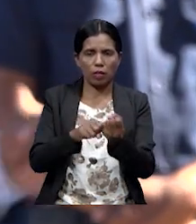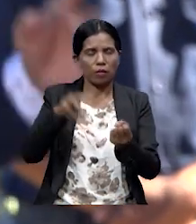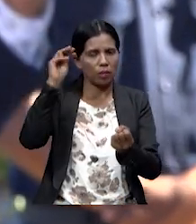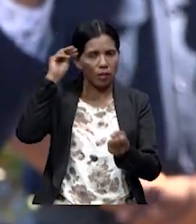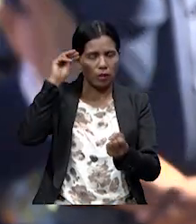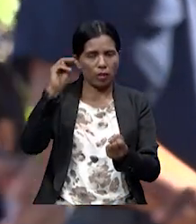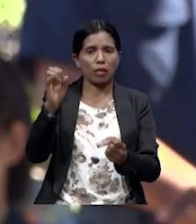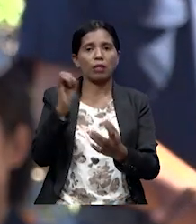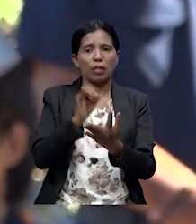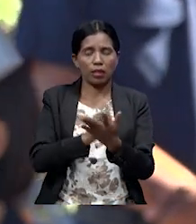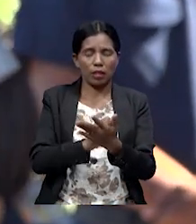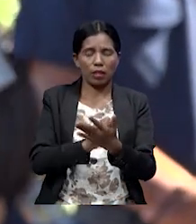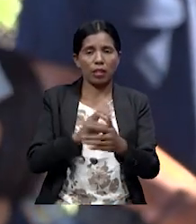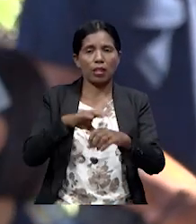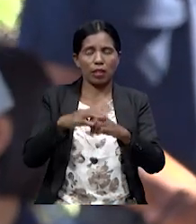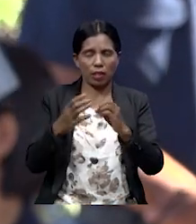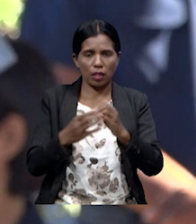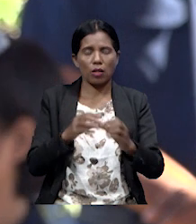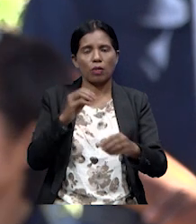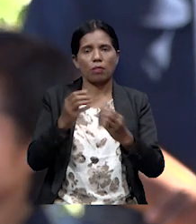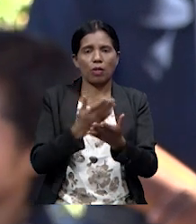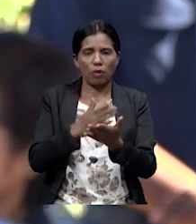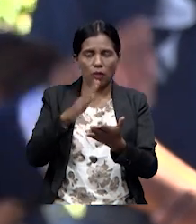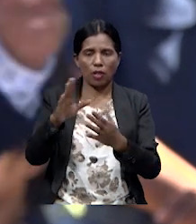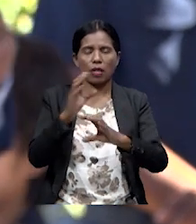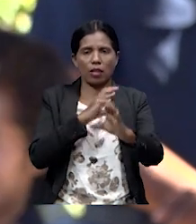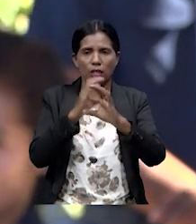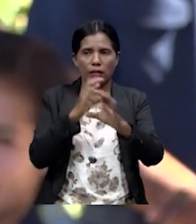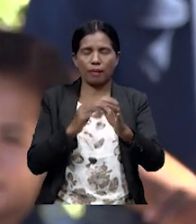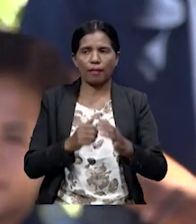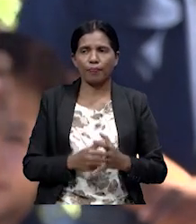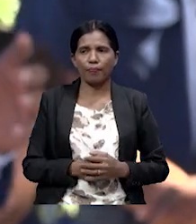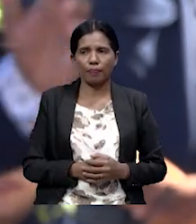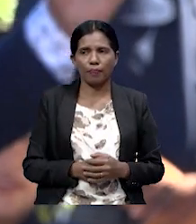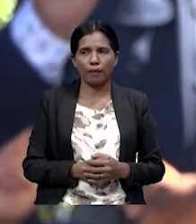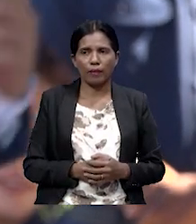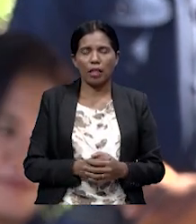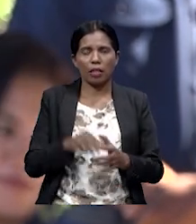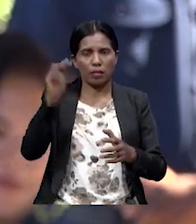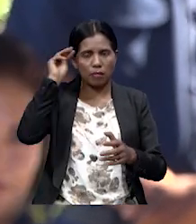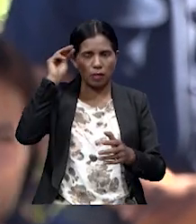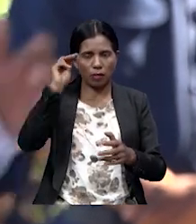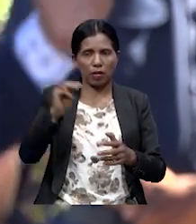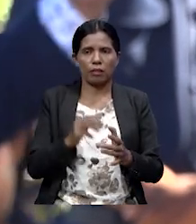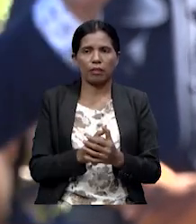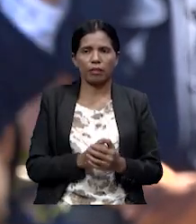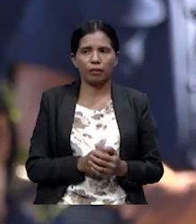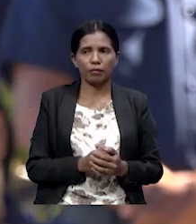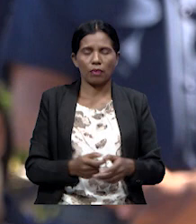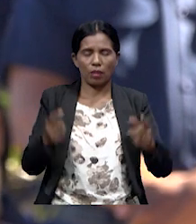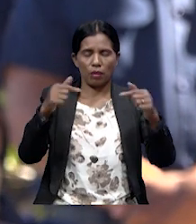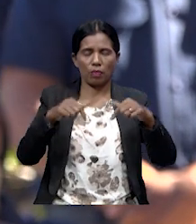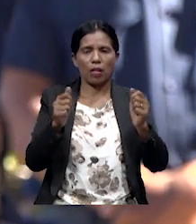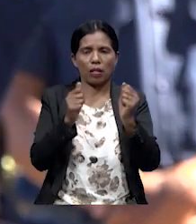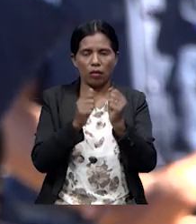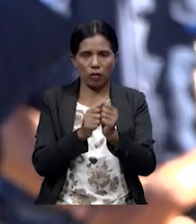interior, kono ba sosa kareta serne, hatene ministerio do interior, mai ho